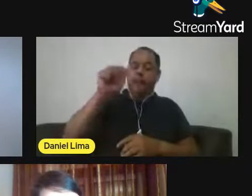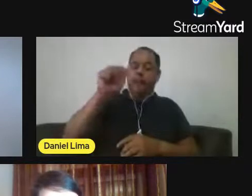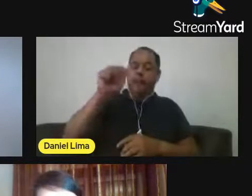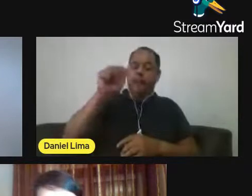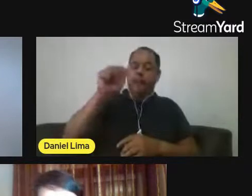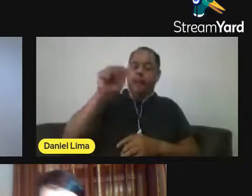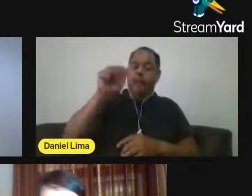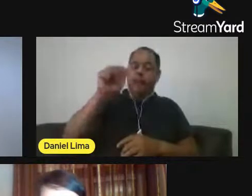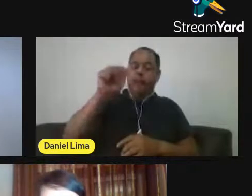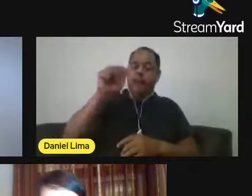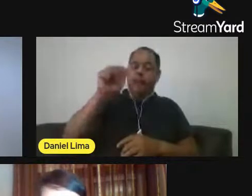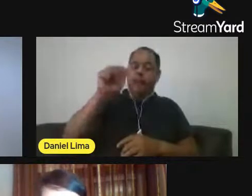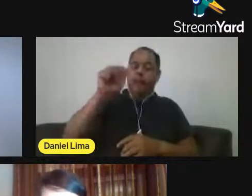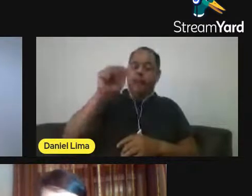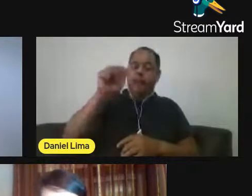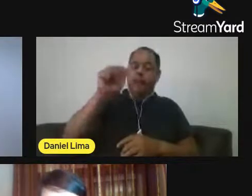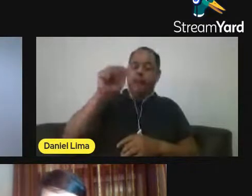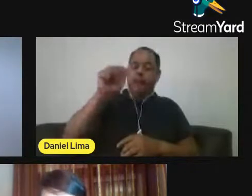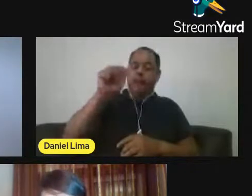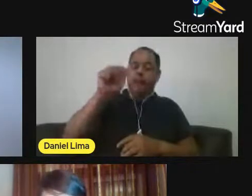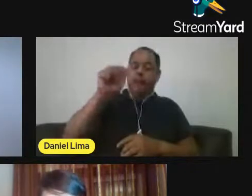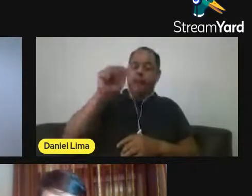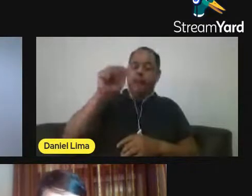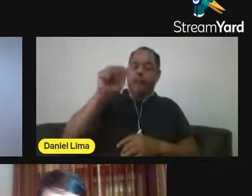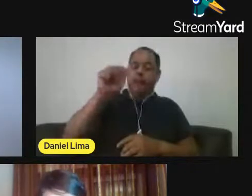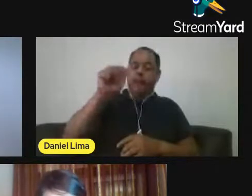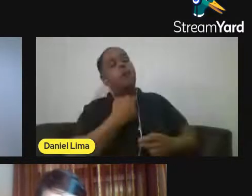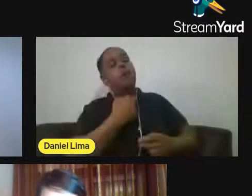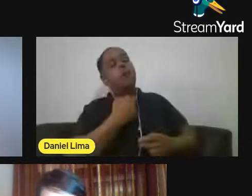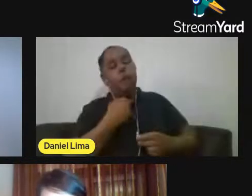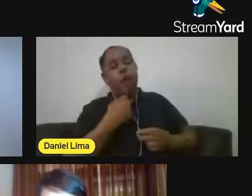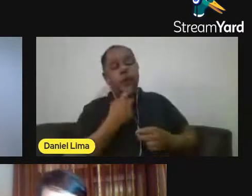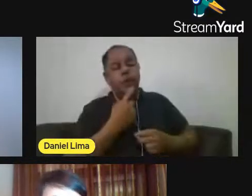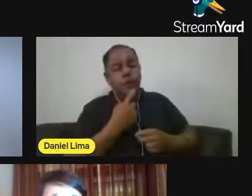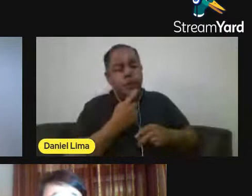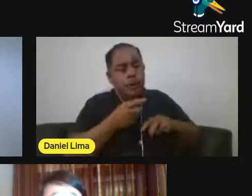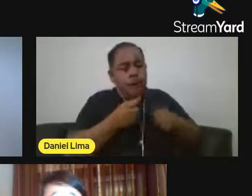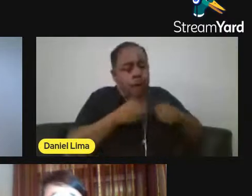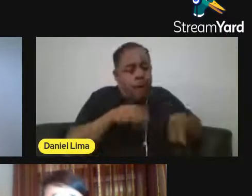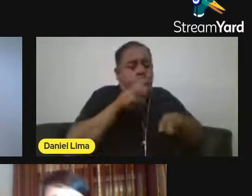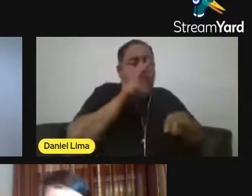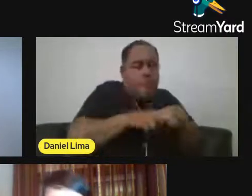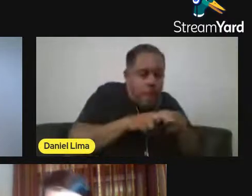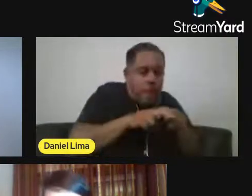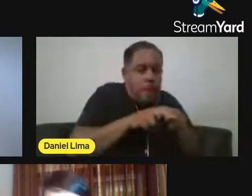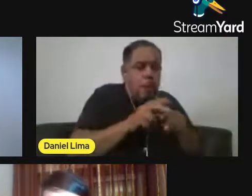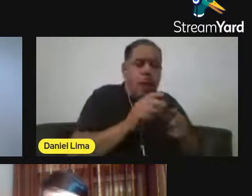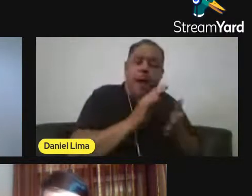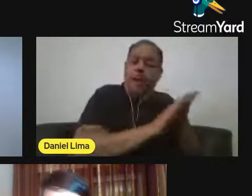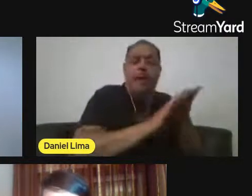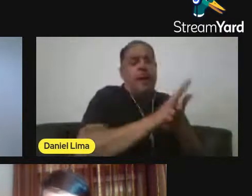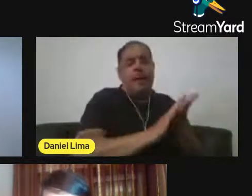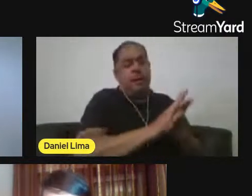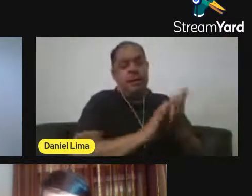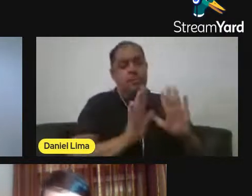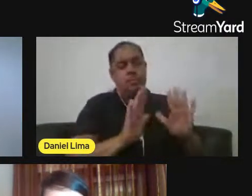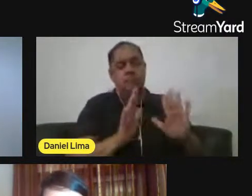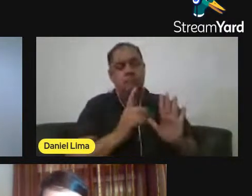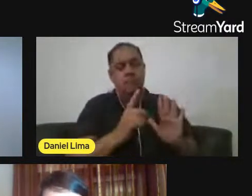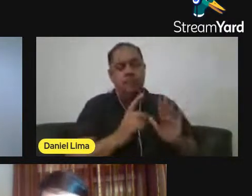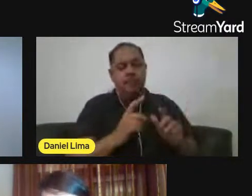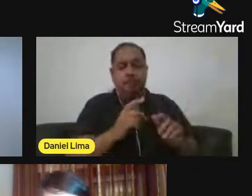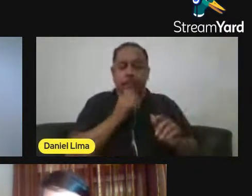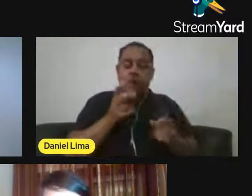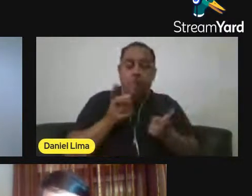humanidade, não nos podemos apegar a nada. Ou seja, ainda que pertençamos a